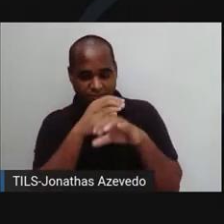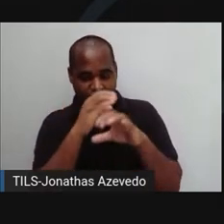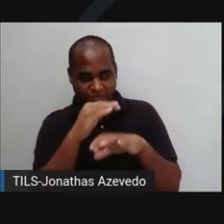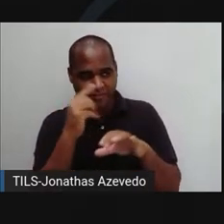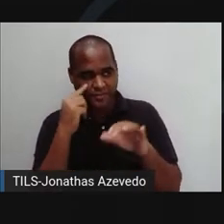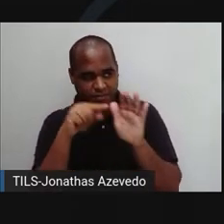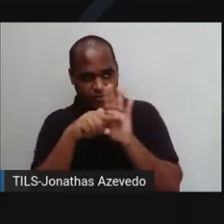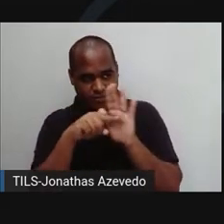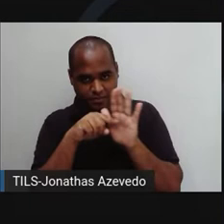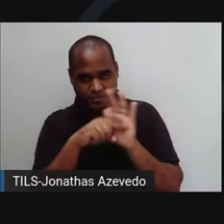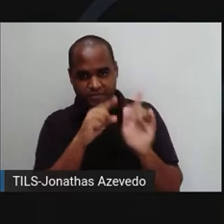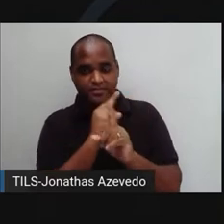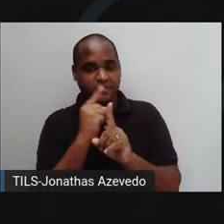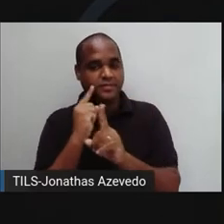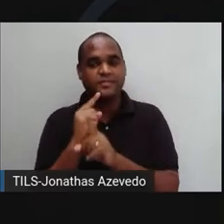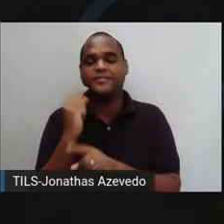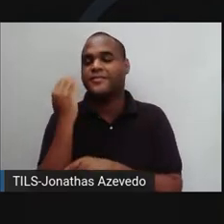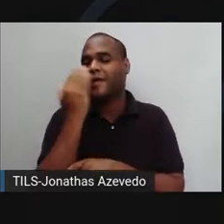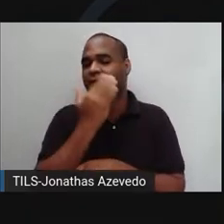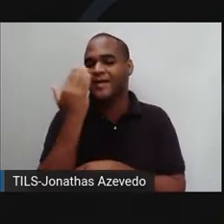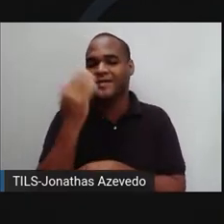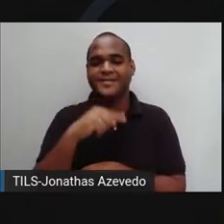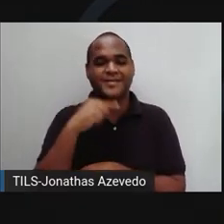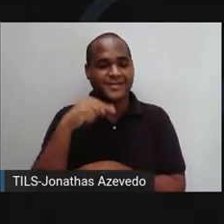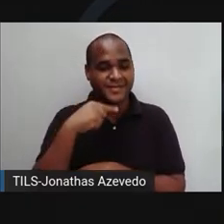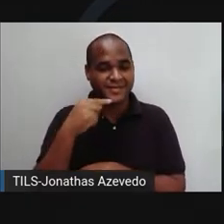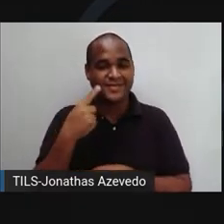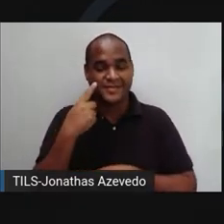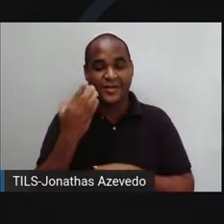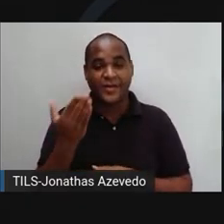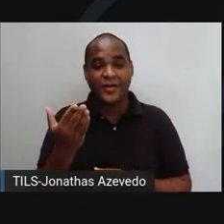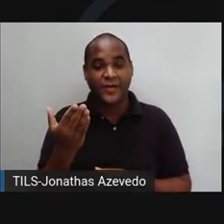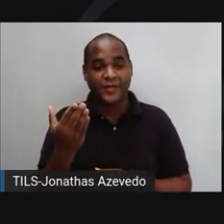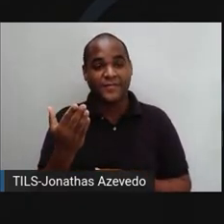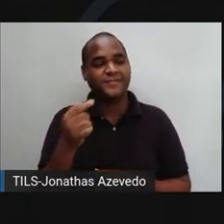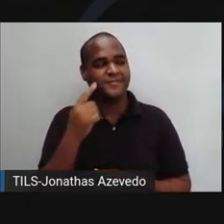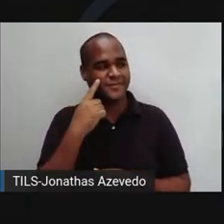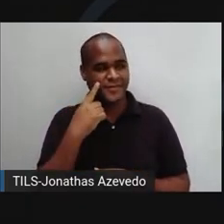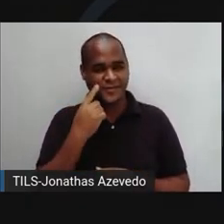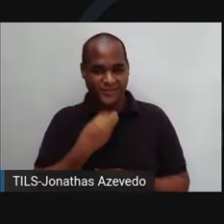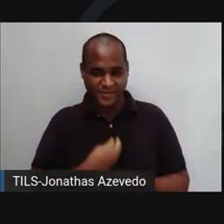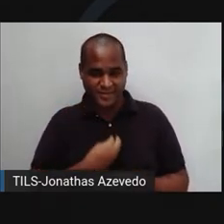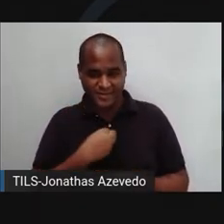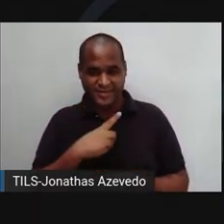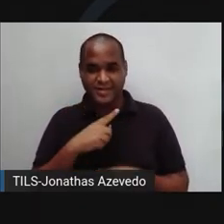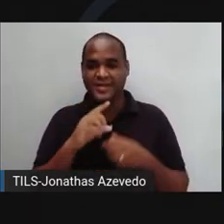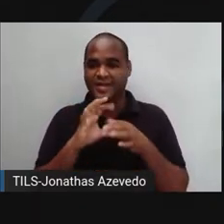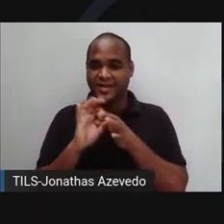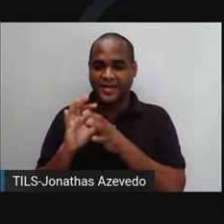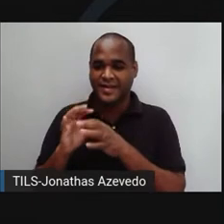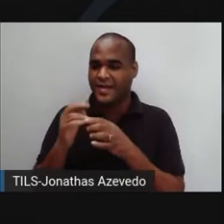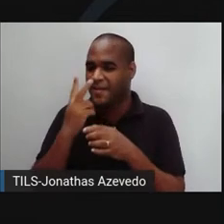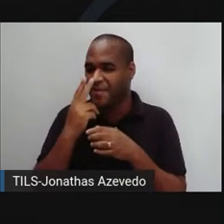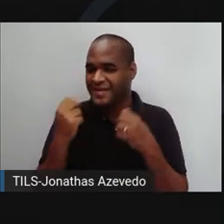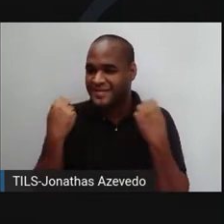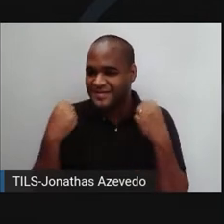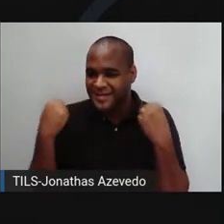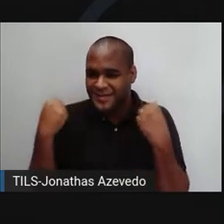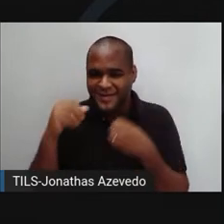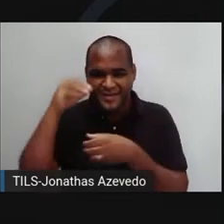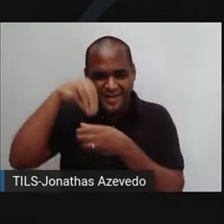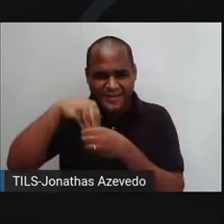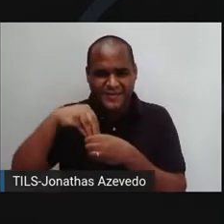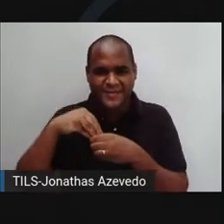o muco e outras partículas pequenas da via aérea. Agora tenho mais espaço. Esta é a Academia Naval. Opa,